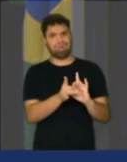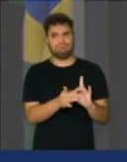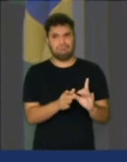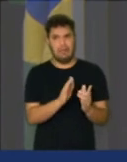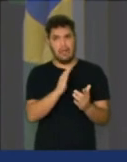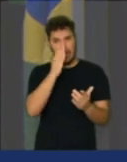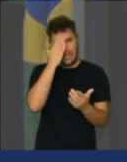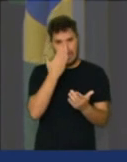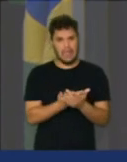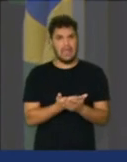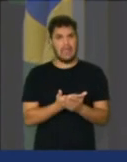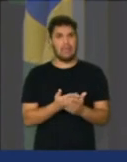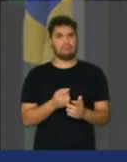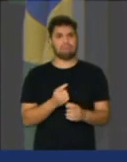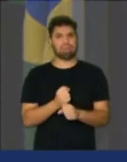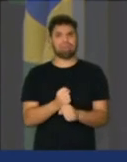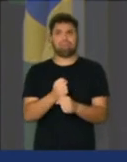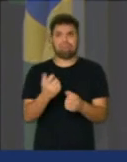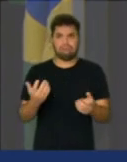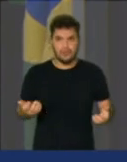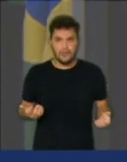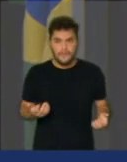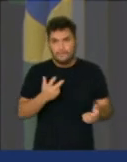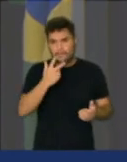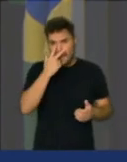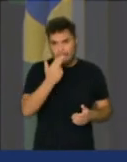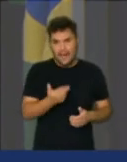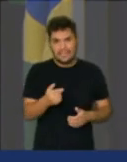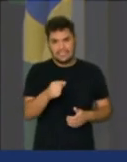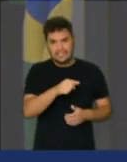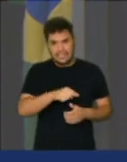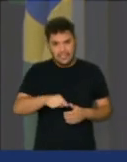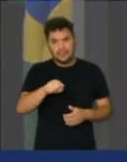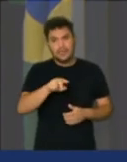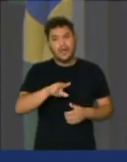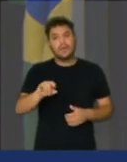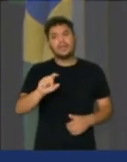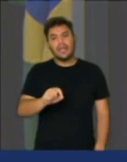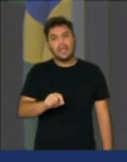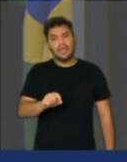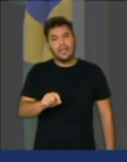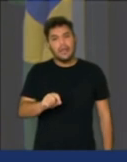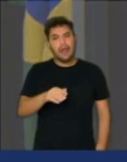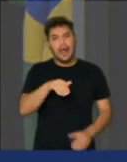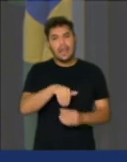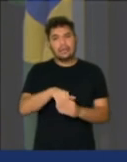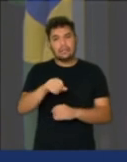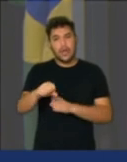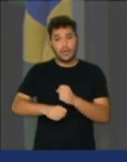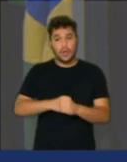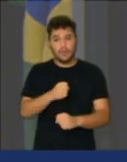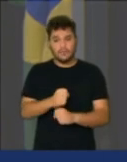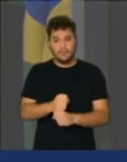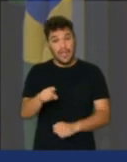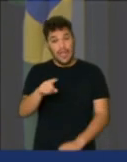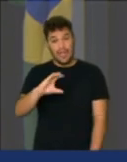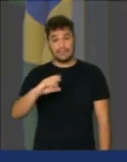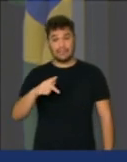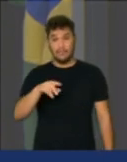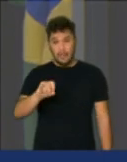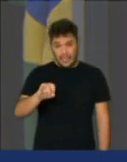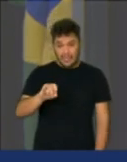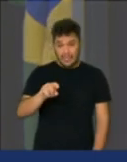se sustentam naquilo, como uma tábua de salvação para a eleição do ano que vem. Aquela CPI não